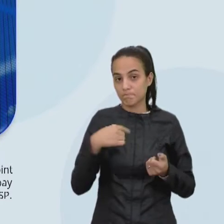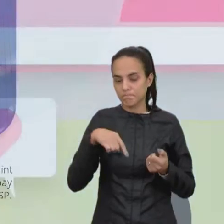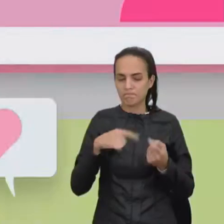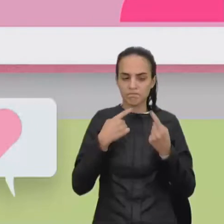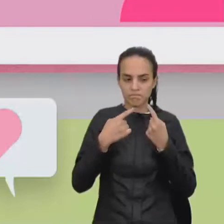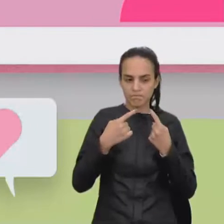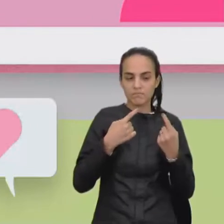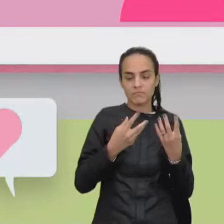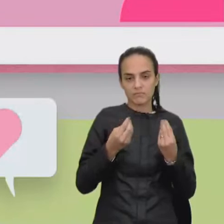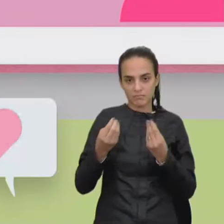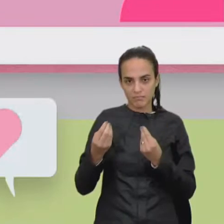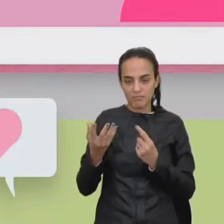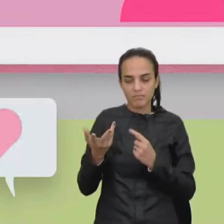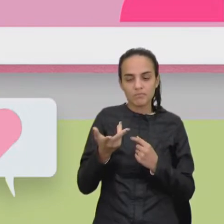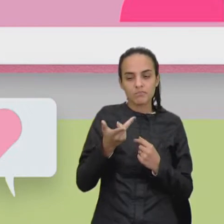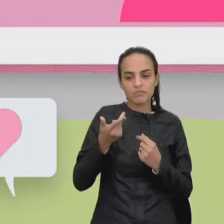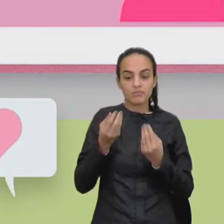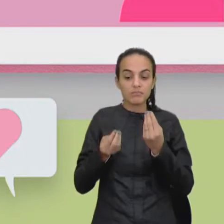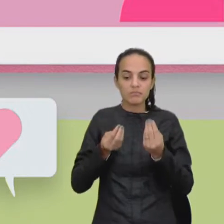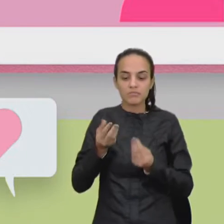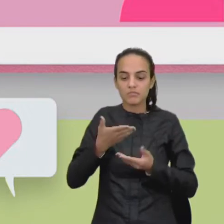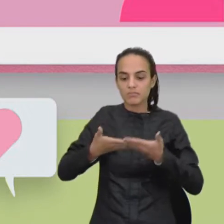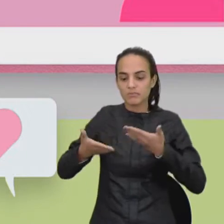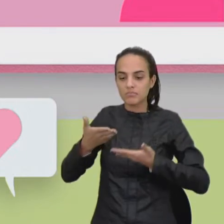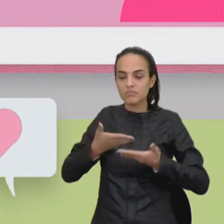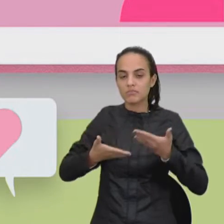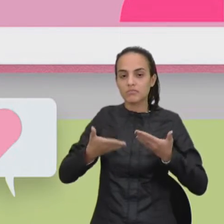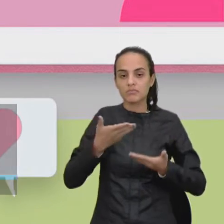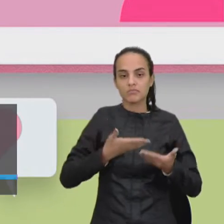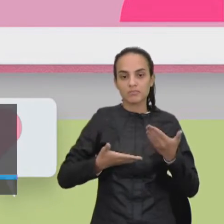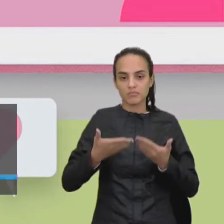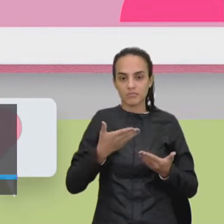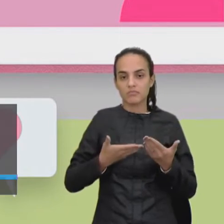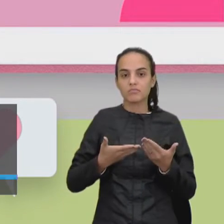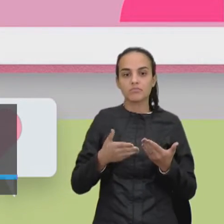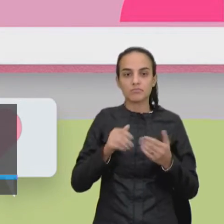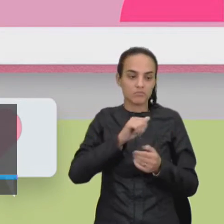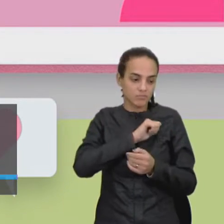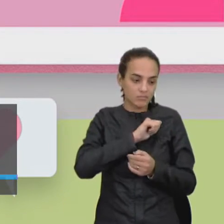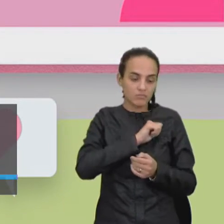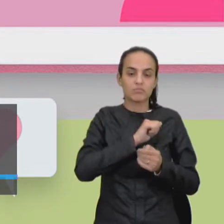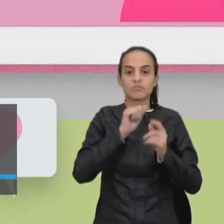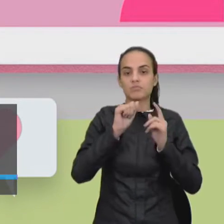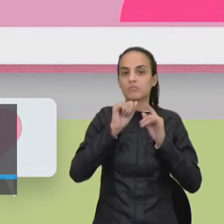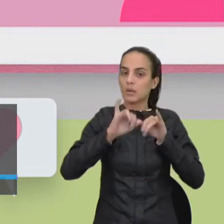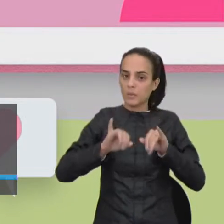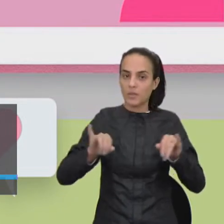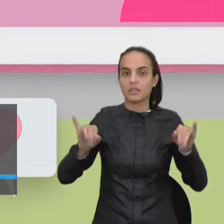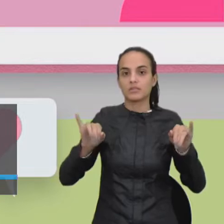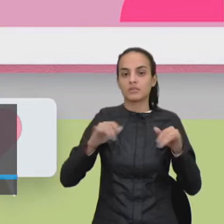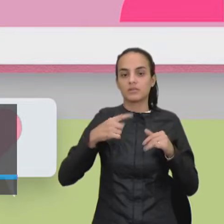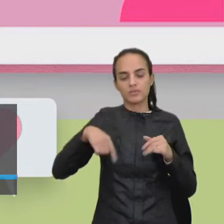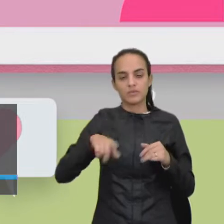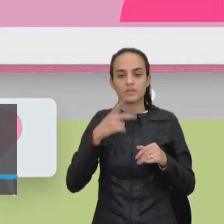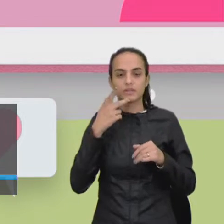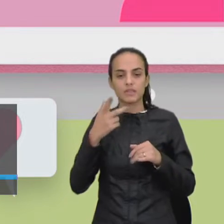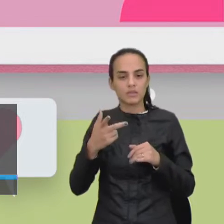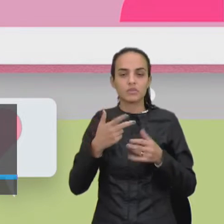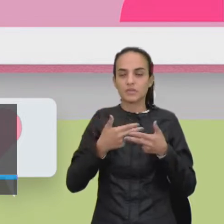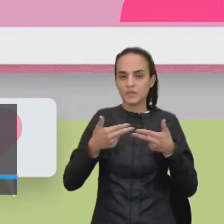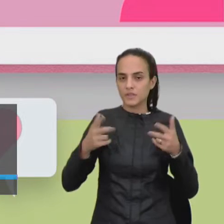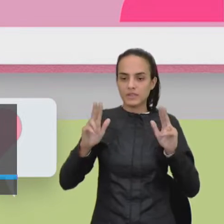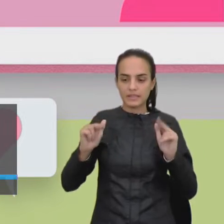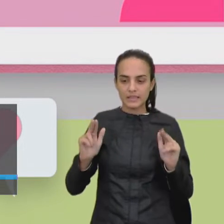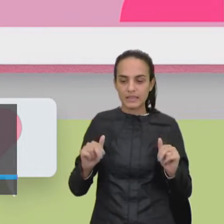sobre persuasão, como que a gente se interage com os anúncios, as propagandas, né? A gente falou da credibilidade, a gente